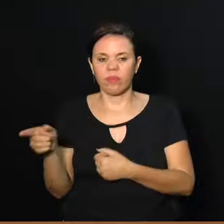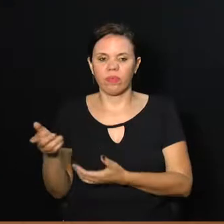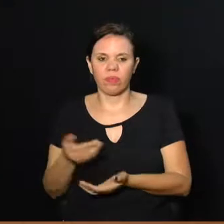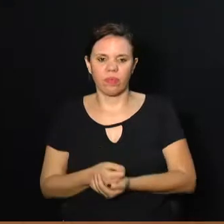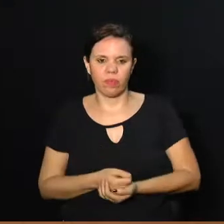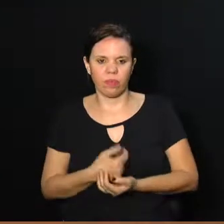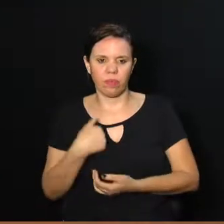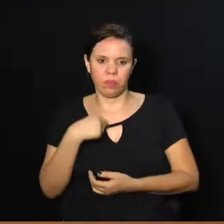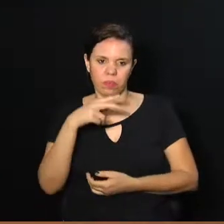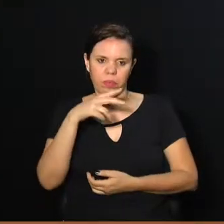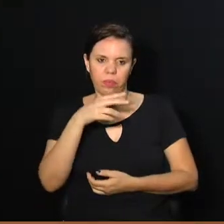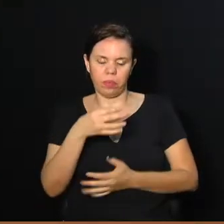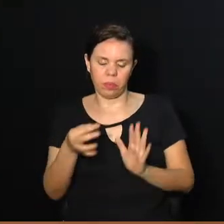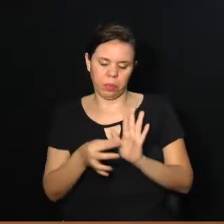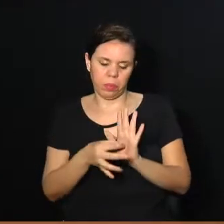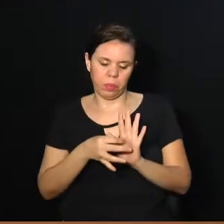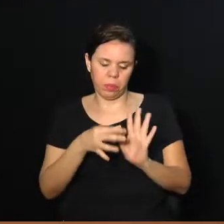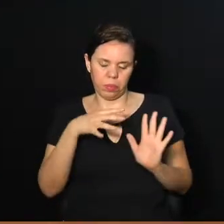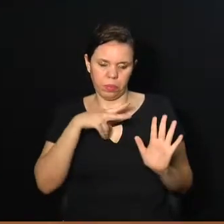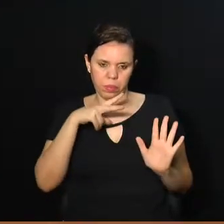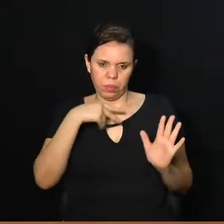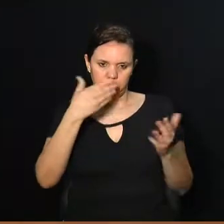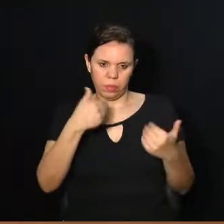Eu, particularmente,